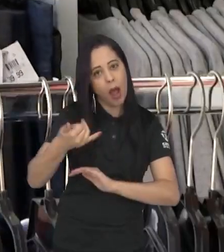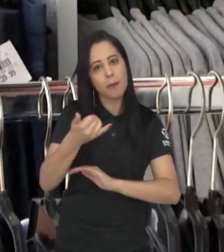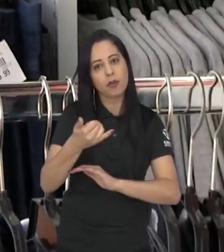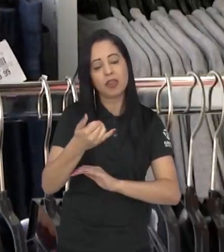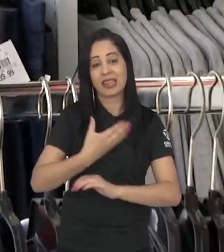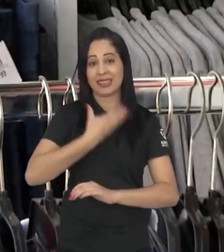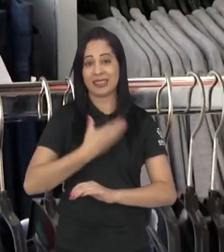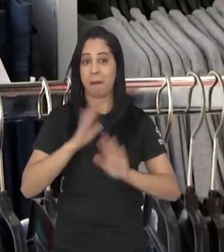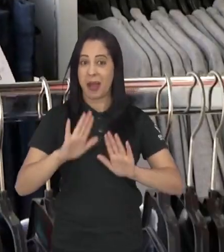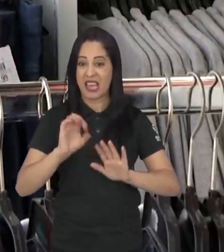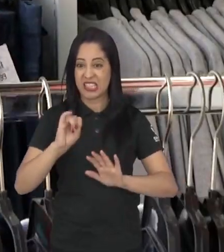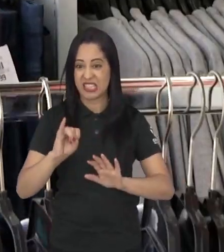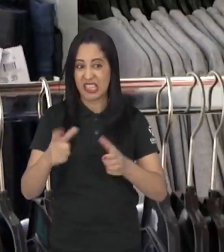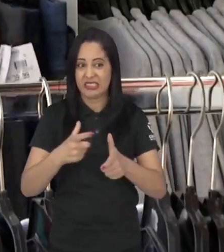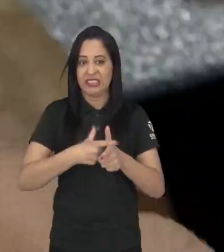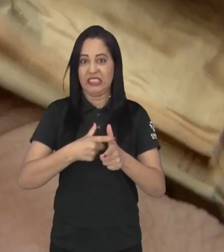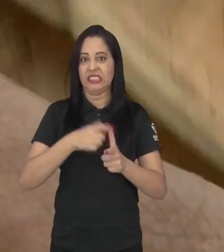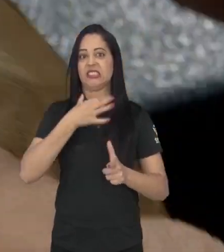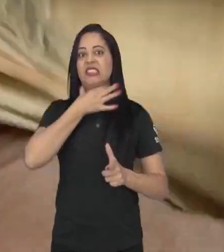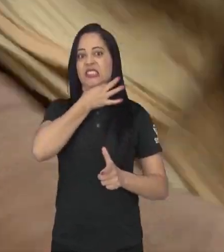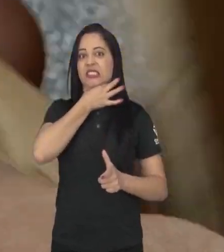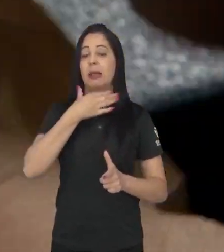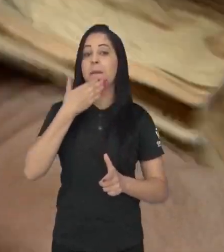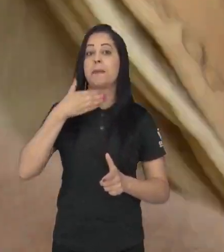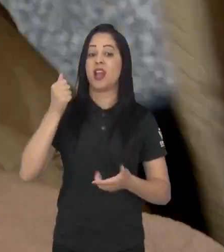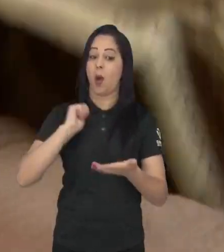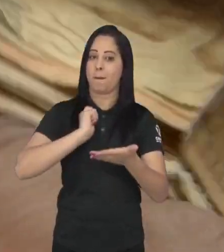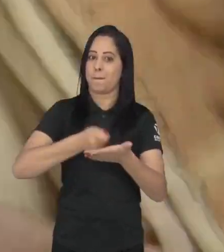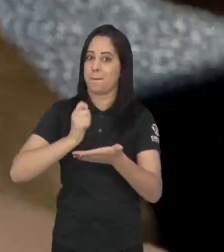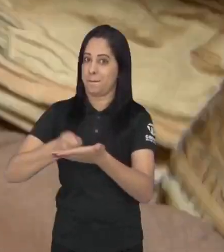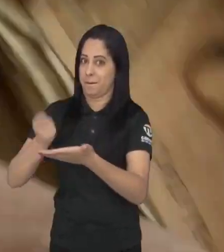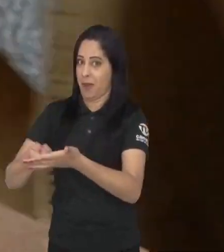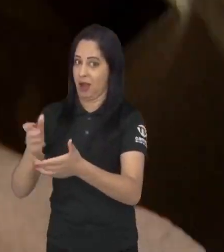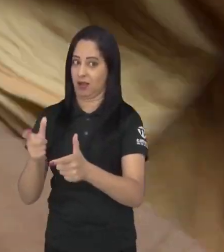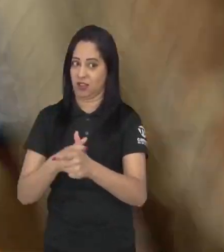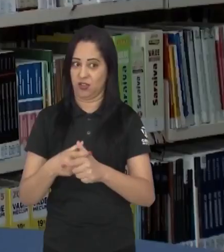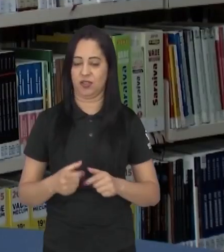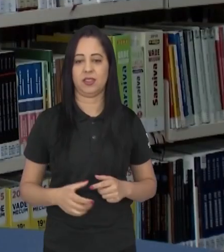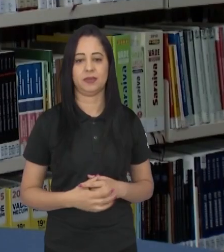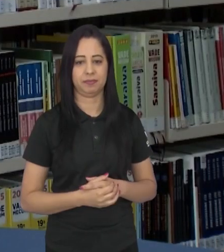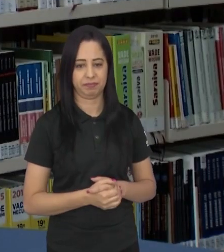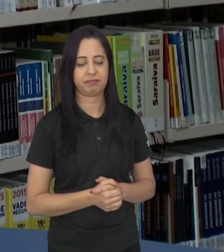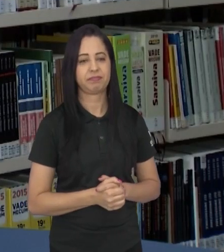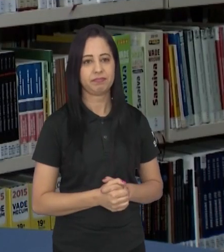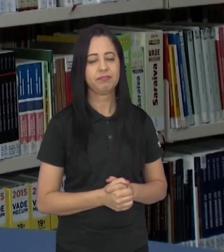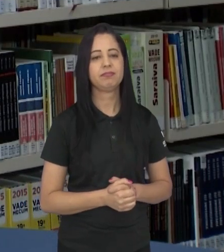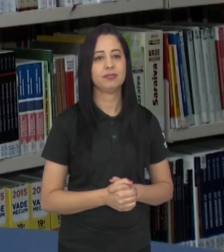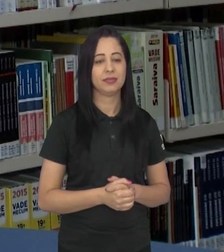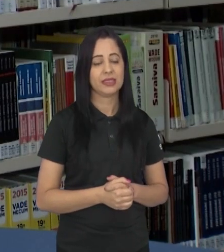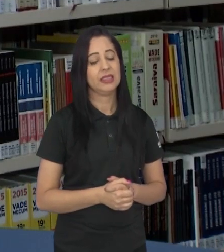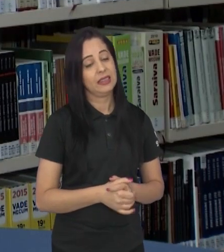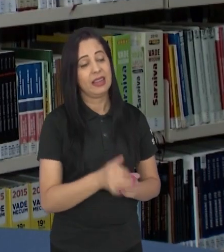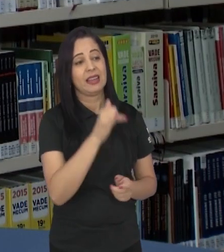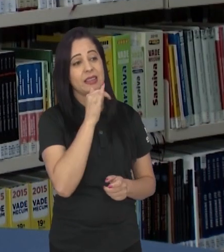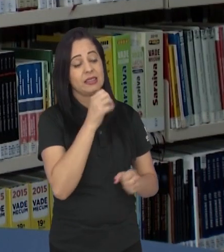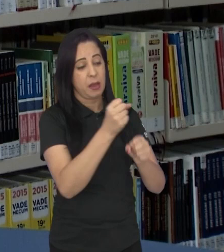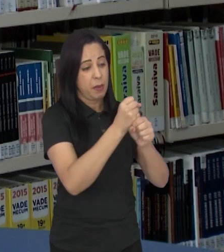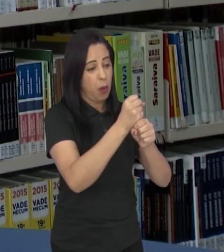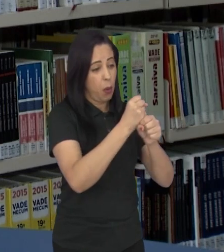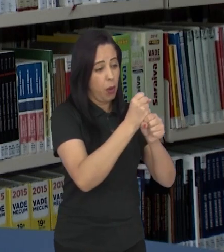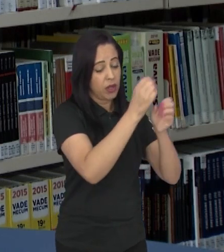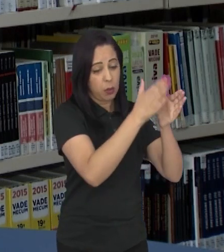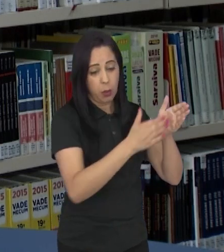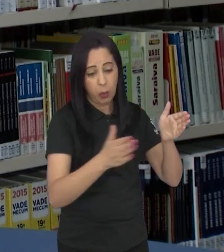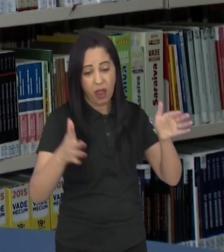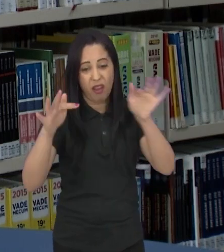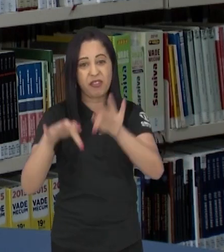para as famílias que estão no vermelho, a melhor opção é quitar as dívidas. O que acontece é que quando a gente chega agora no final do ano, né,